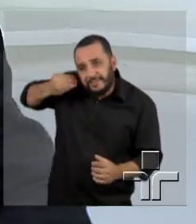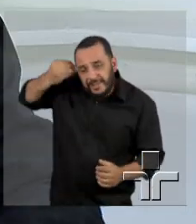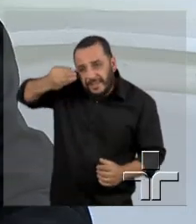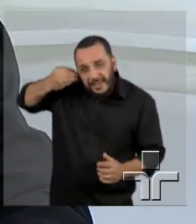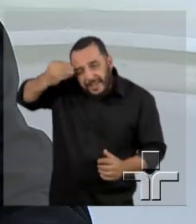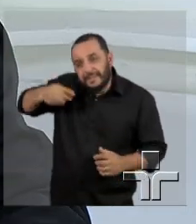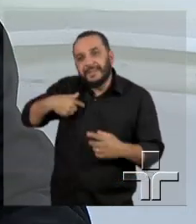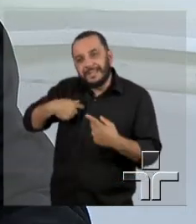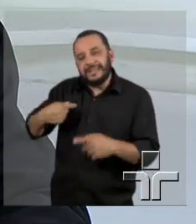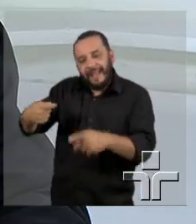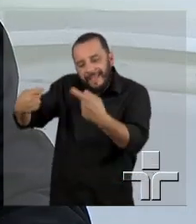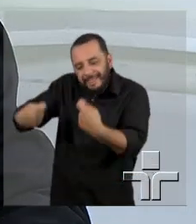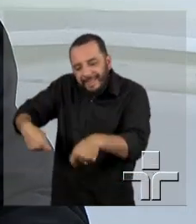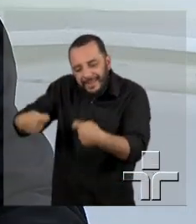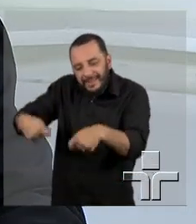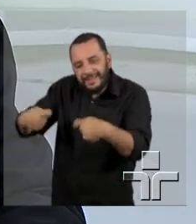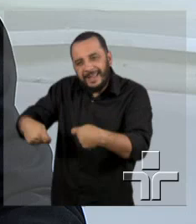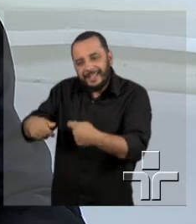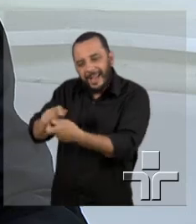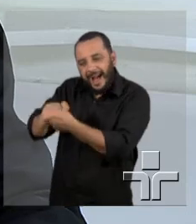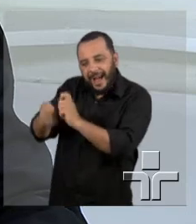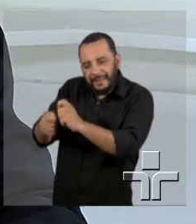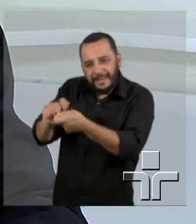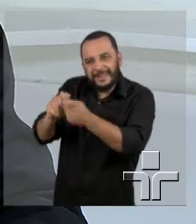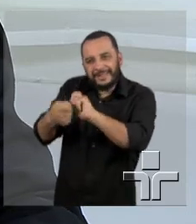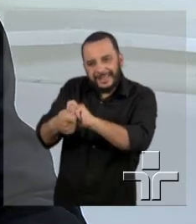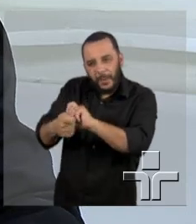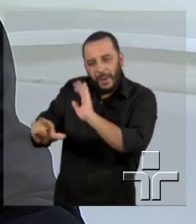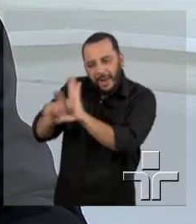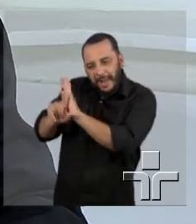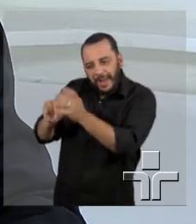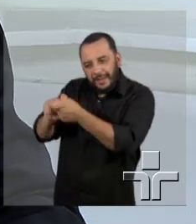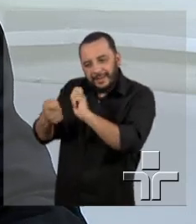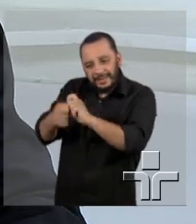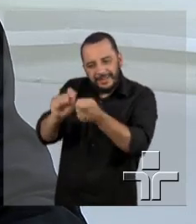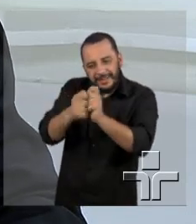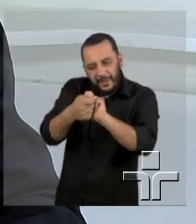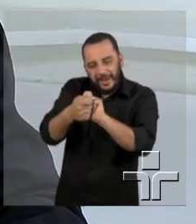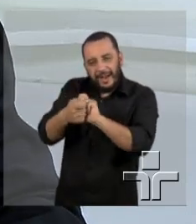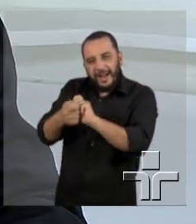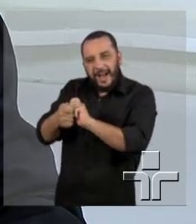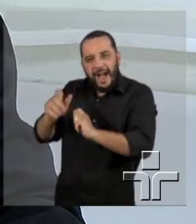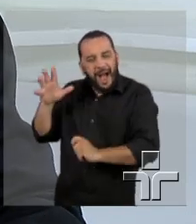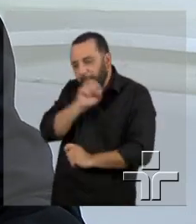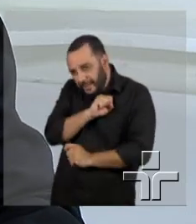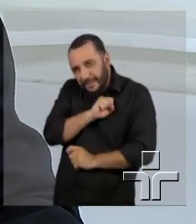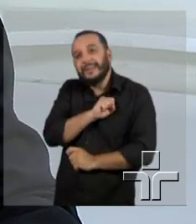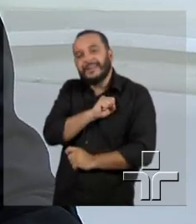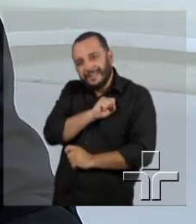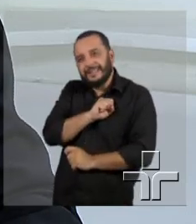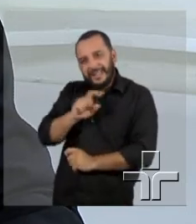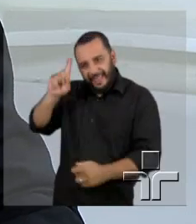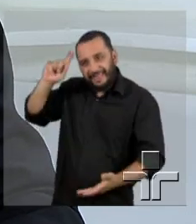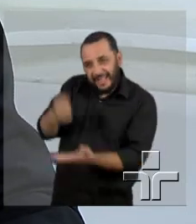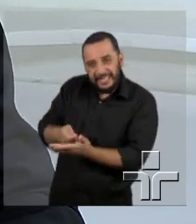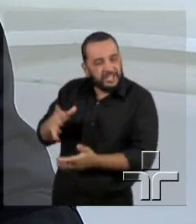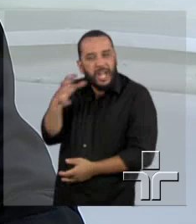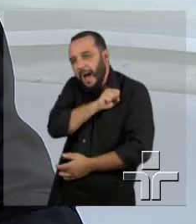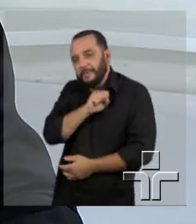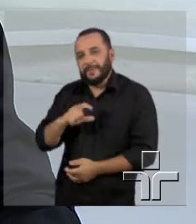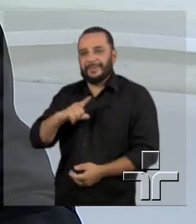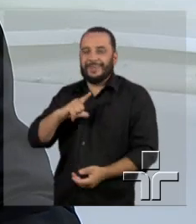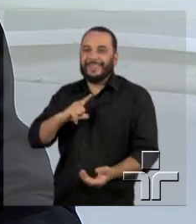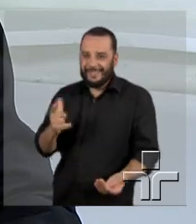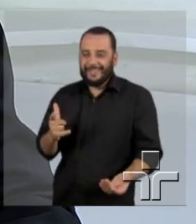de adaptação aos novos tempos e decidir com mais rapidez, embora sem prejuízo da segurança técnica e de um